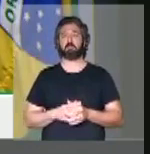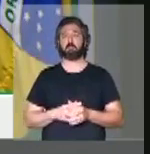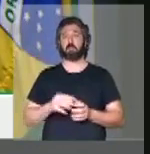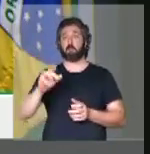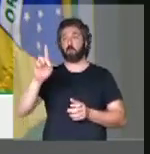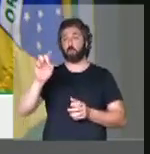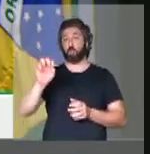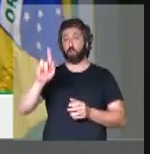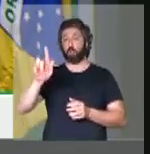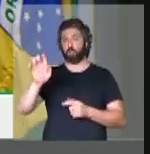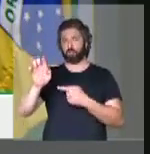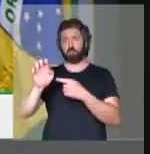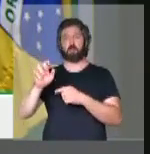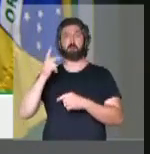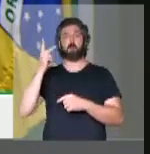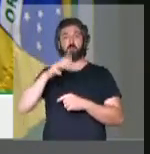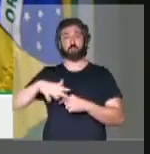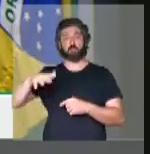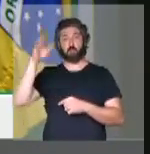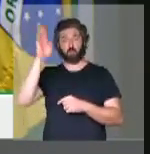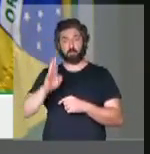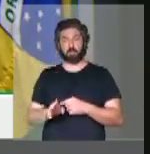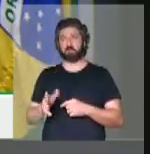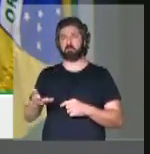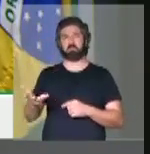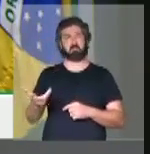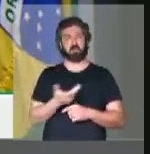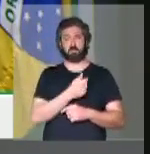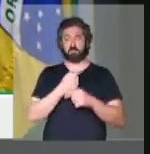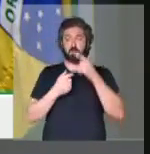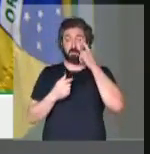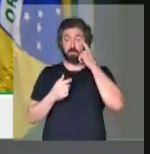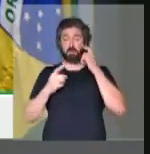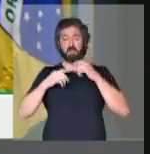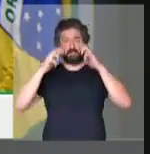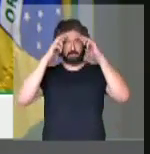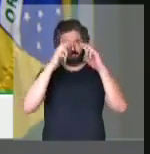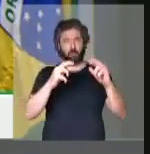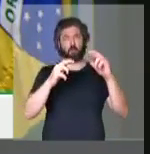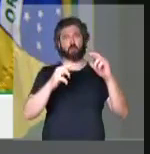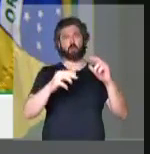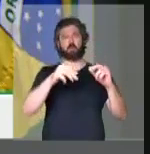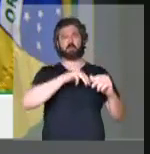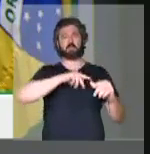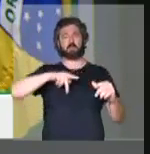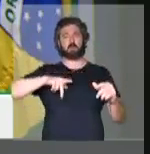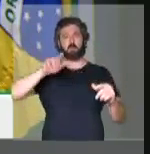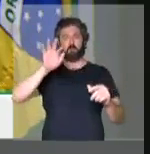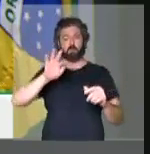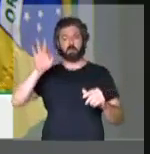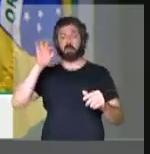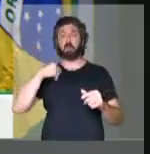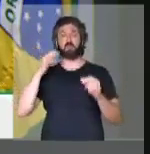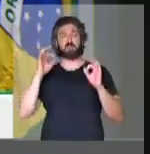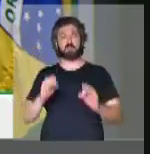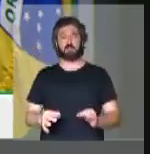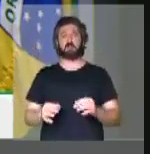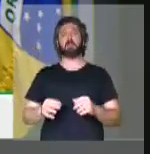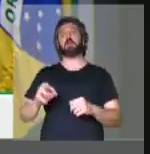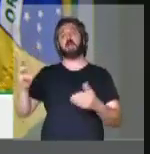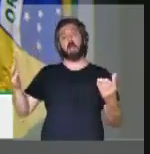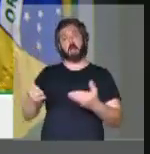Doutora Teodoro foi um grande procurador da República, geral da República, honrou o Ministério Público Federal, mas eu tenho certeza que também o doutor Augusto